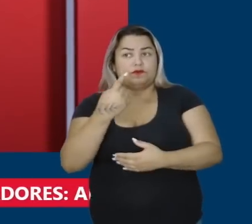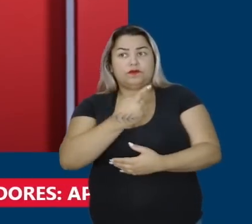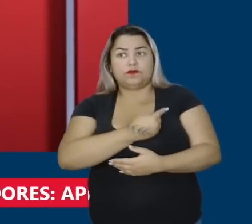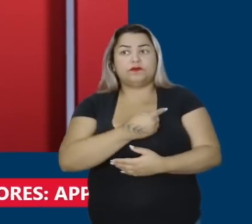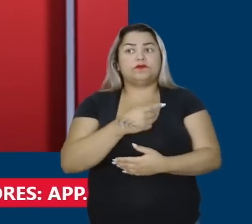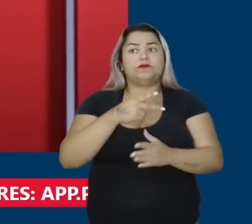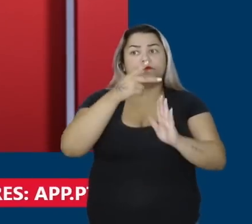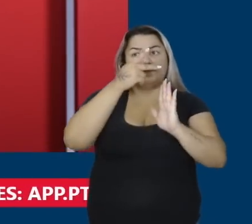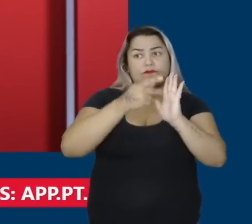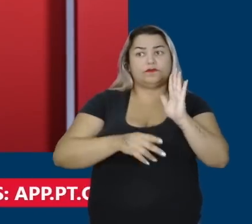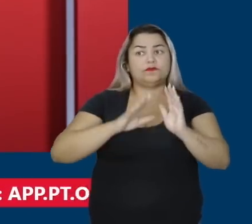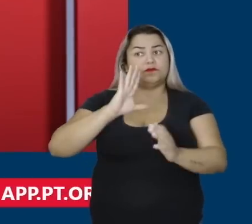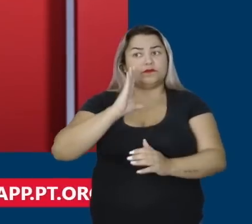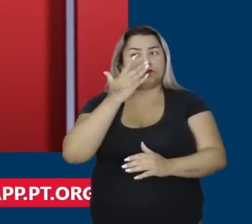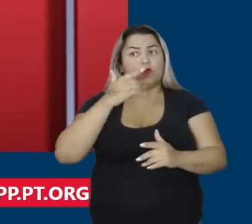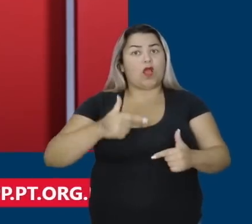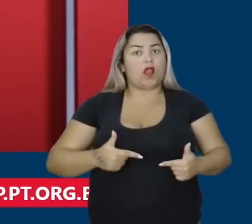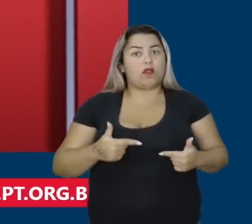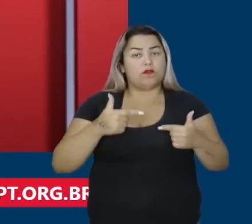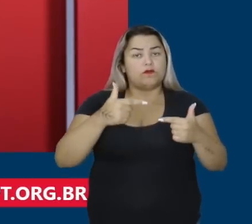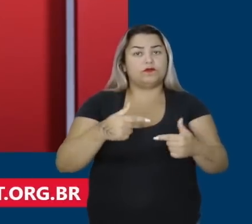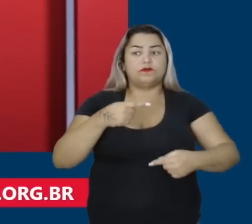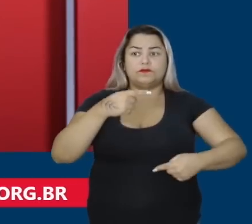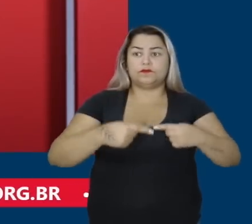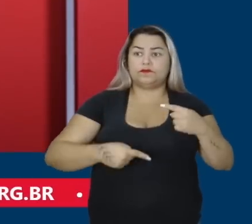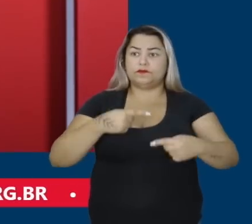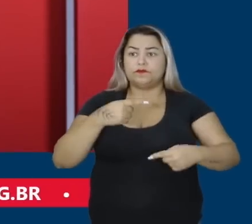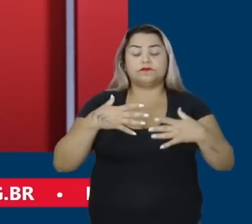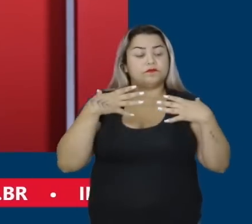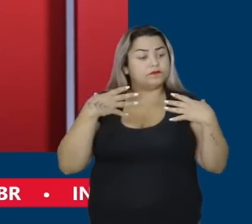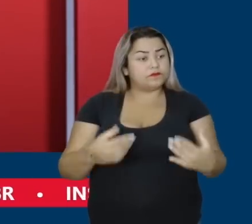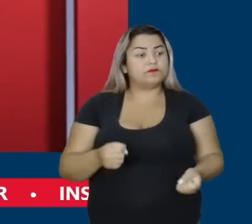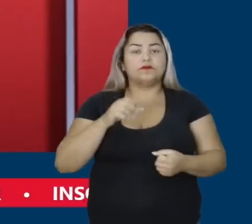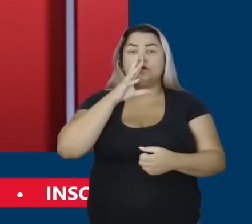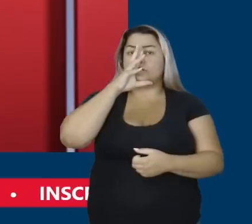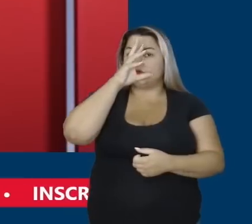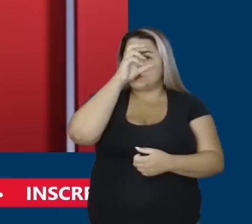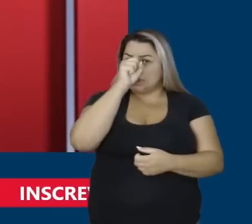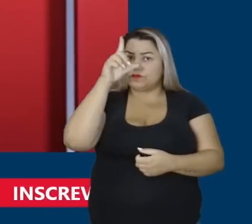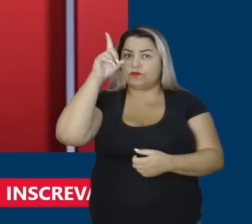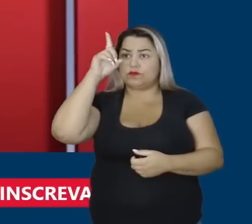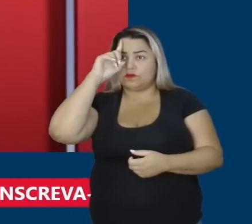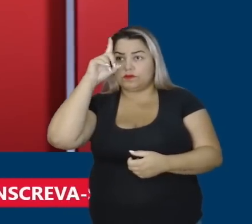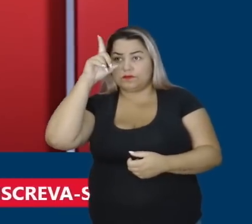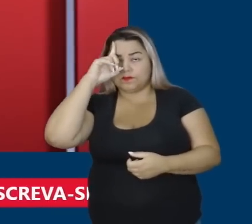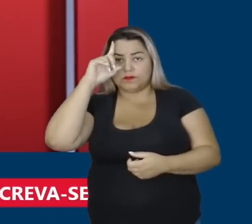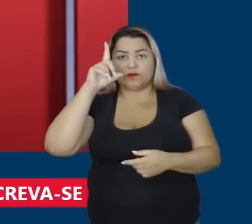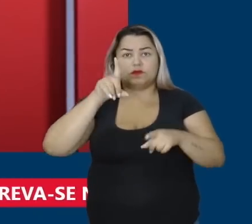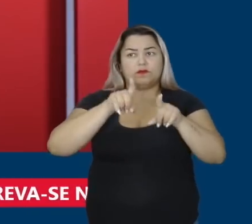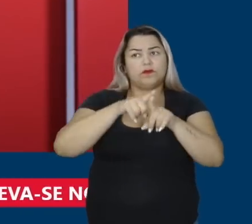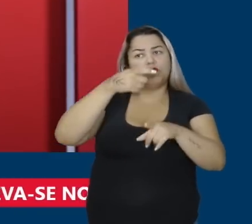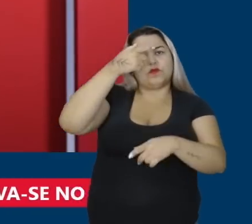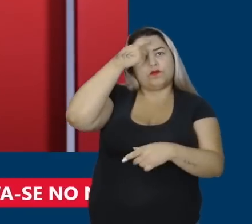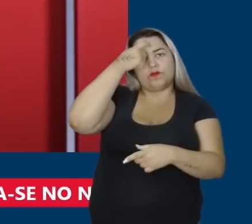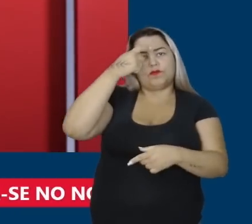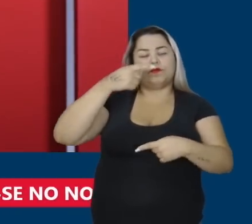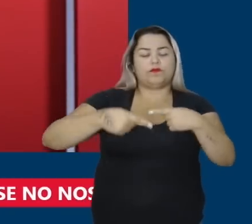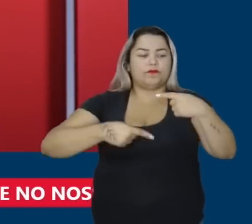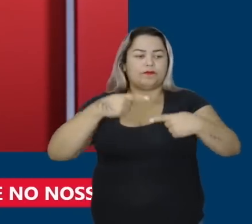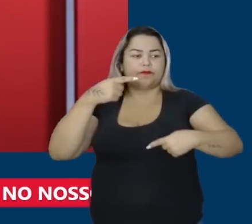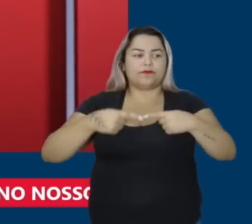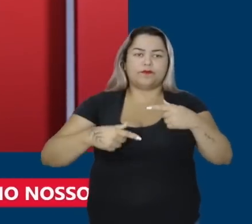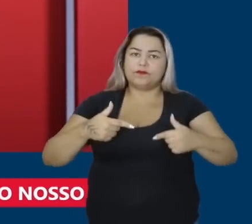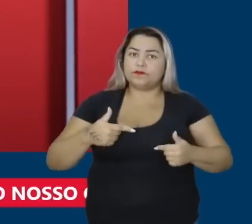projeto se decide na luta política. Vamos fortalecer o PT na luta cotidiana da disputa de consciência política, da luta